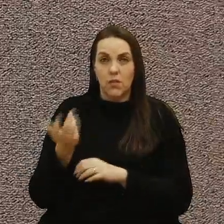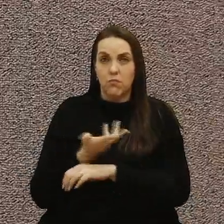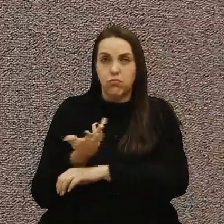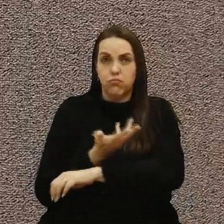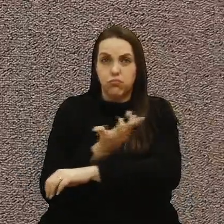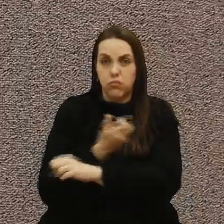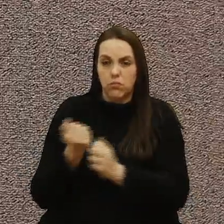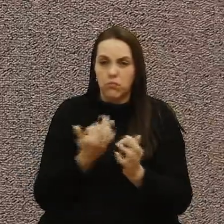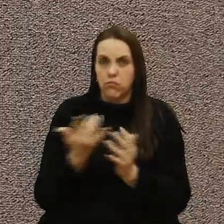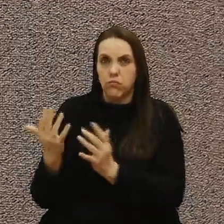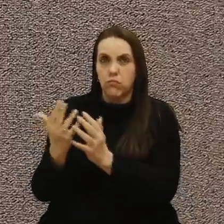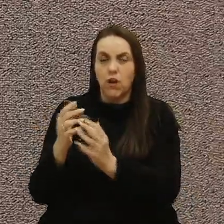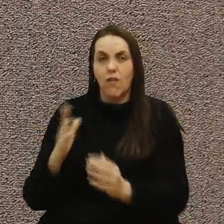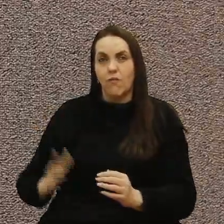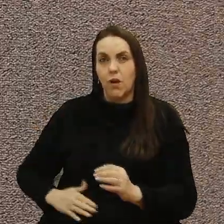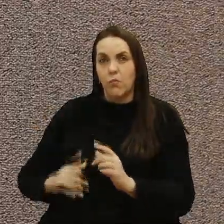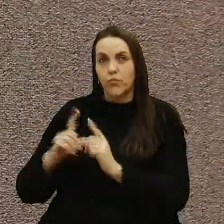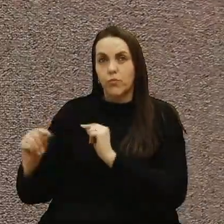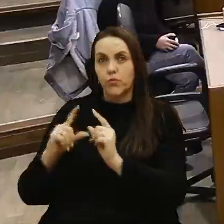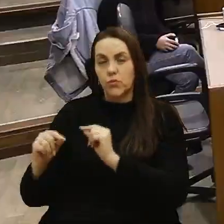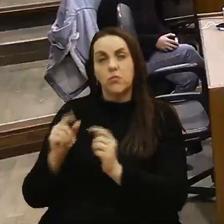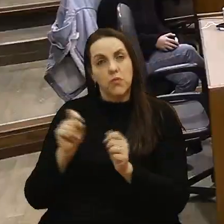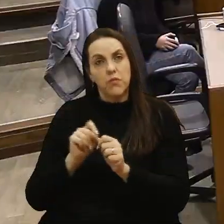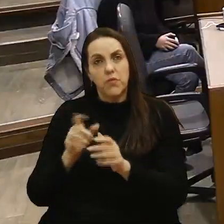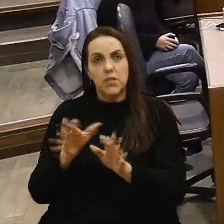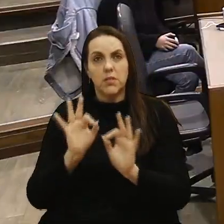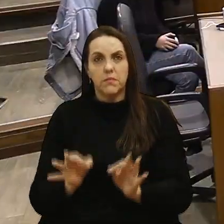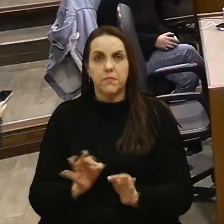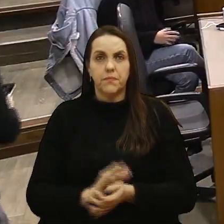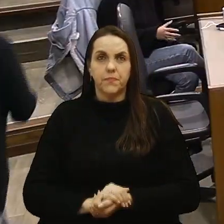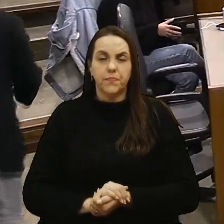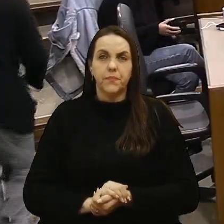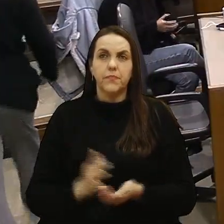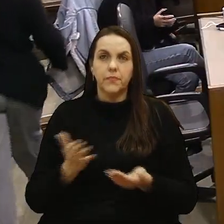fugiram, que seja feito. Seria isso, presidente. Muito obrigado. Obrigado. Eu passo trabalhos para